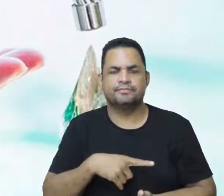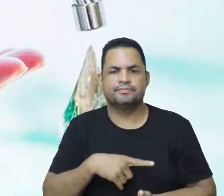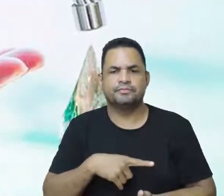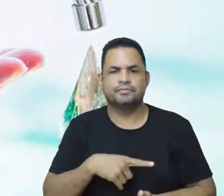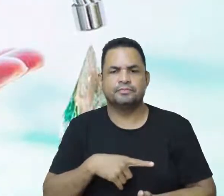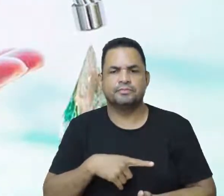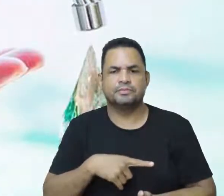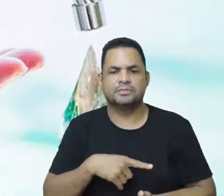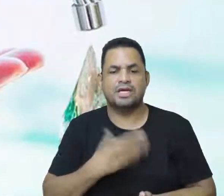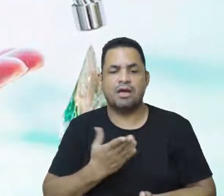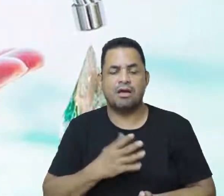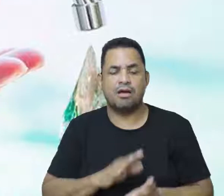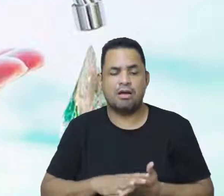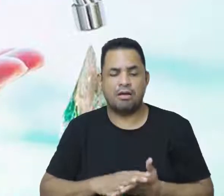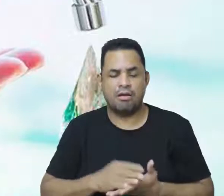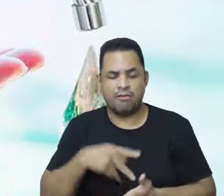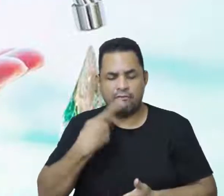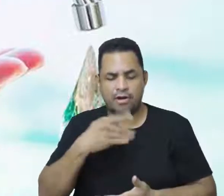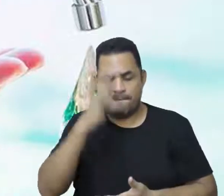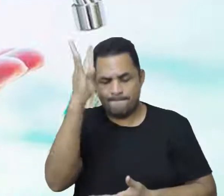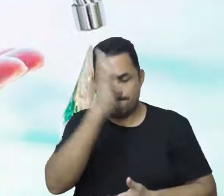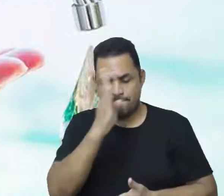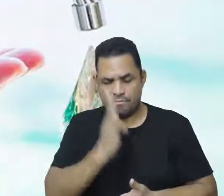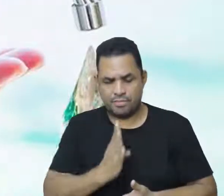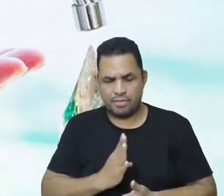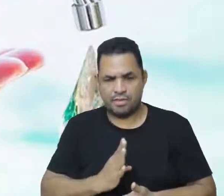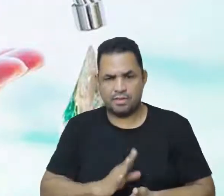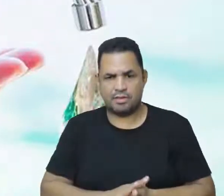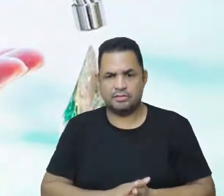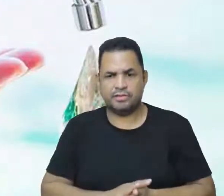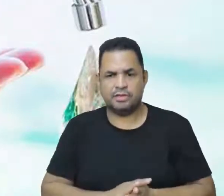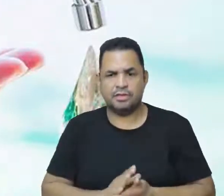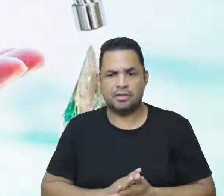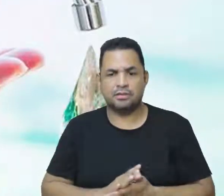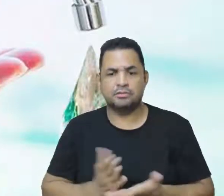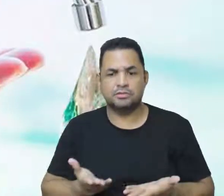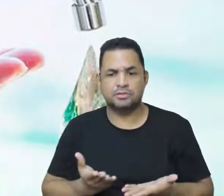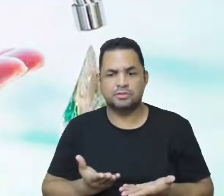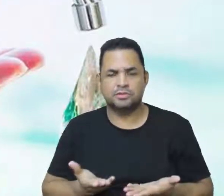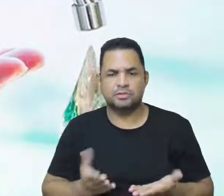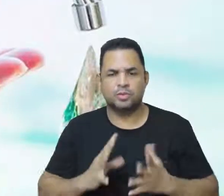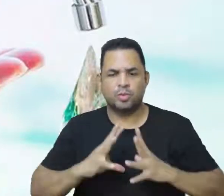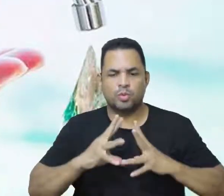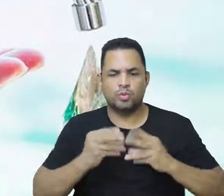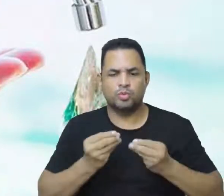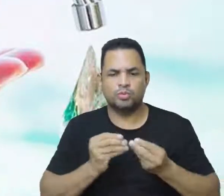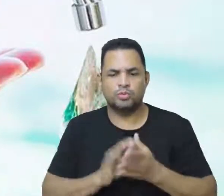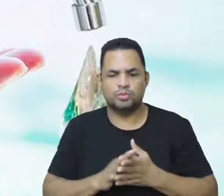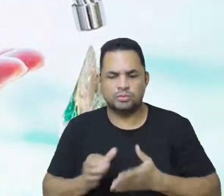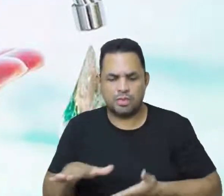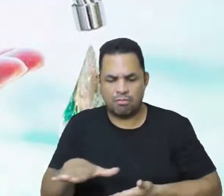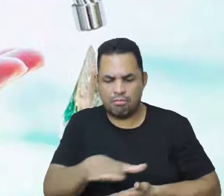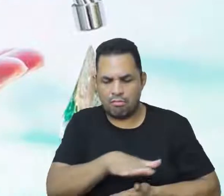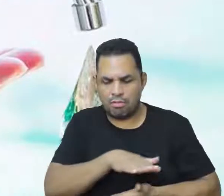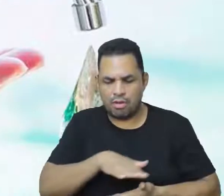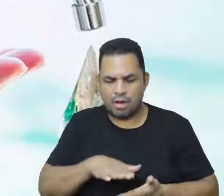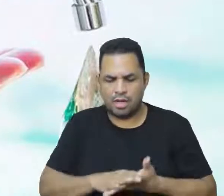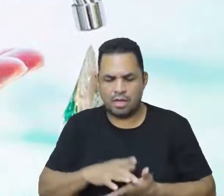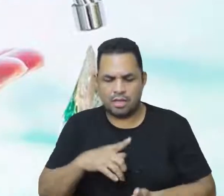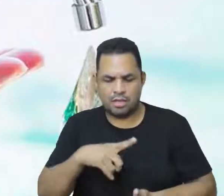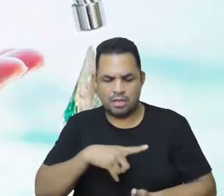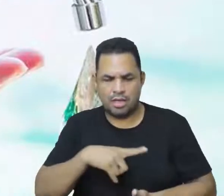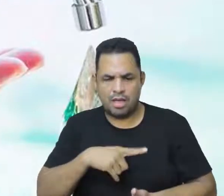Já que eu falei de Brasil, eu estou falando já numa escala nacional. Mas todas as bacias hidrográficas são